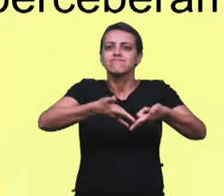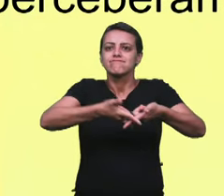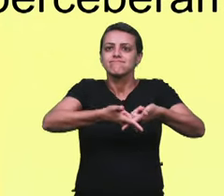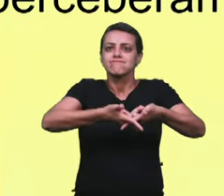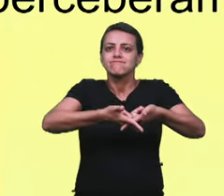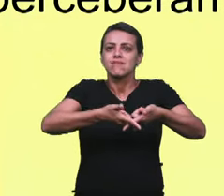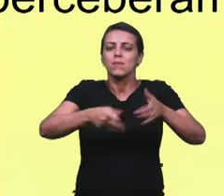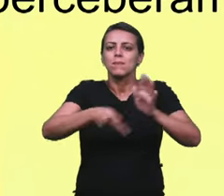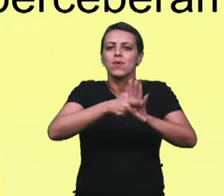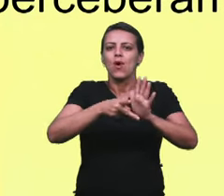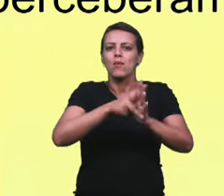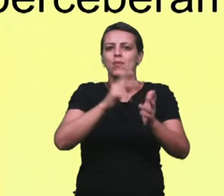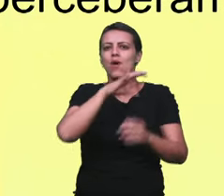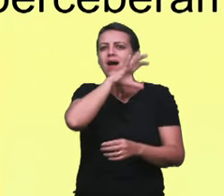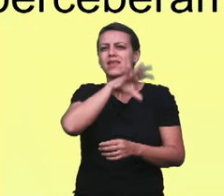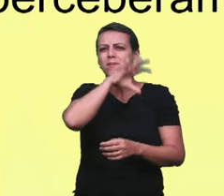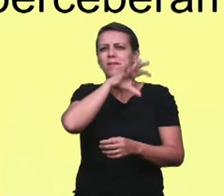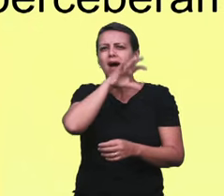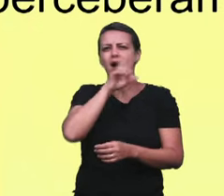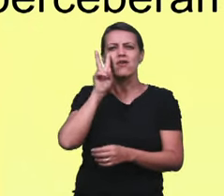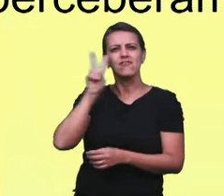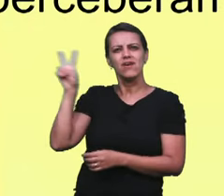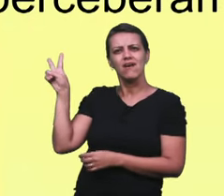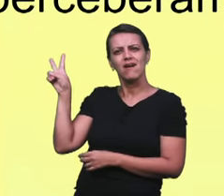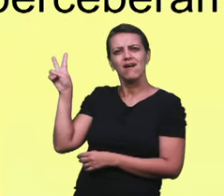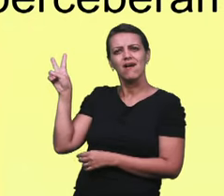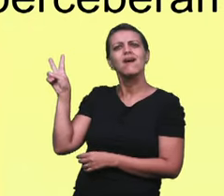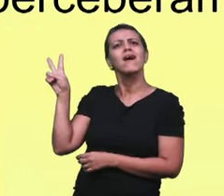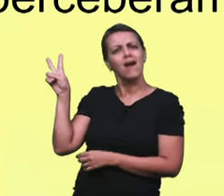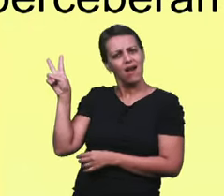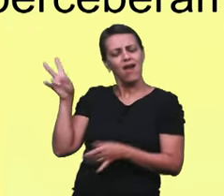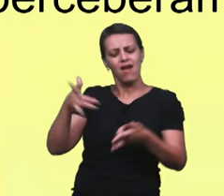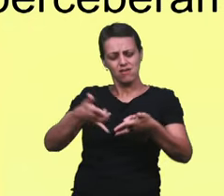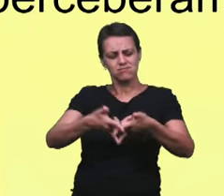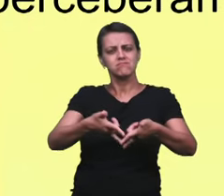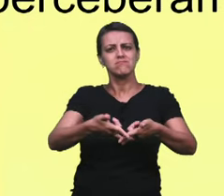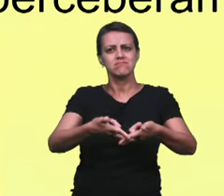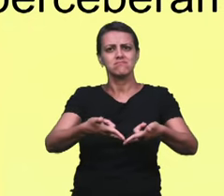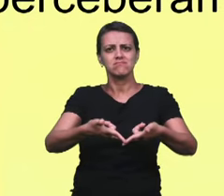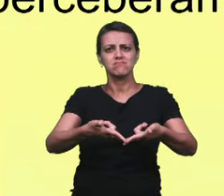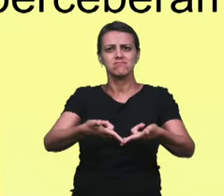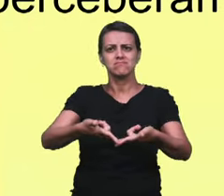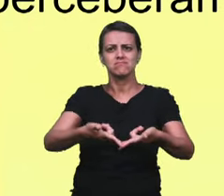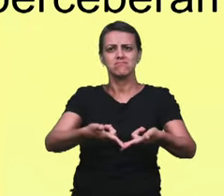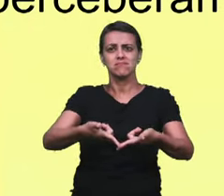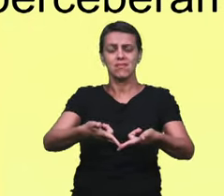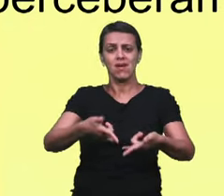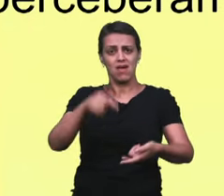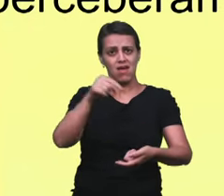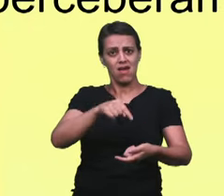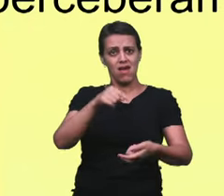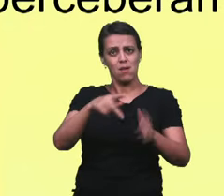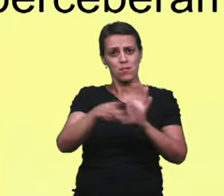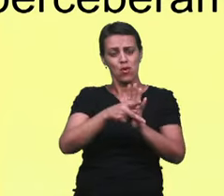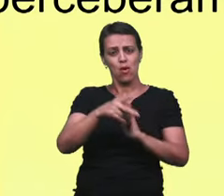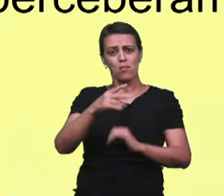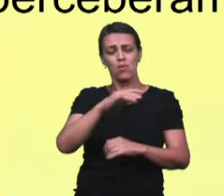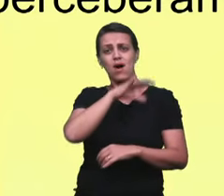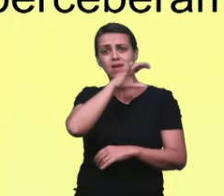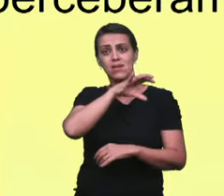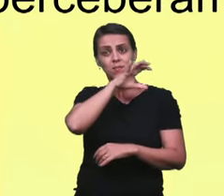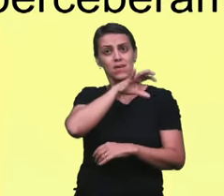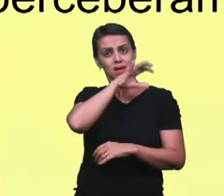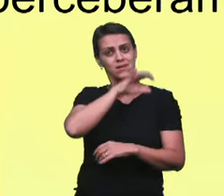dormem. Estão vendo aí na tela esse lugar? Esse lugar aí é a estrebaria. E ali nasceu Jesus, o Rei